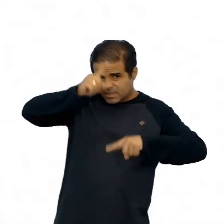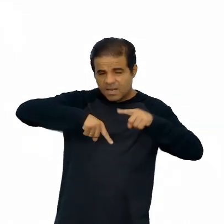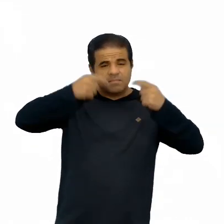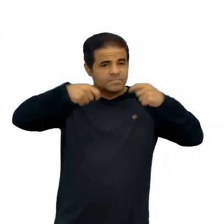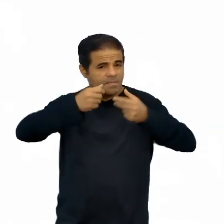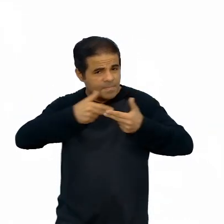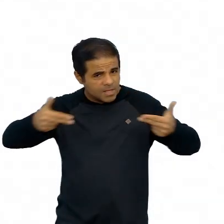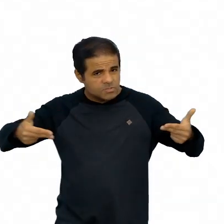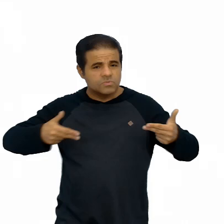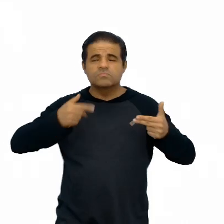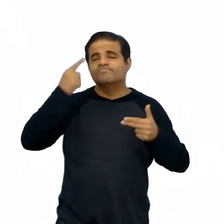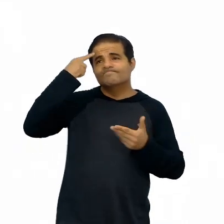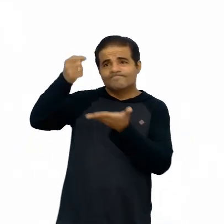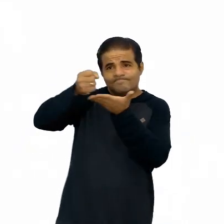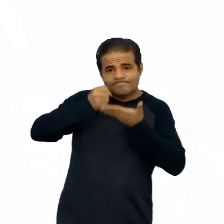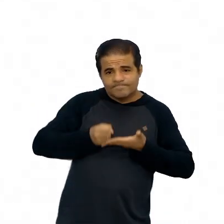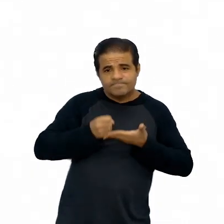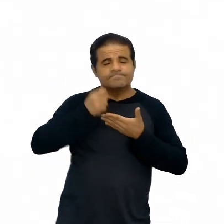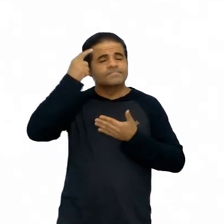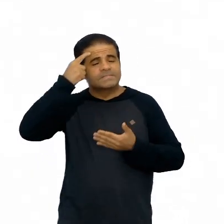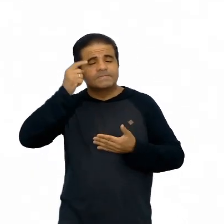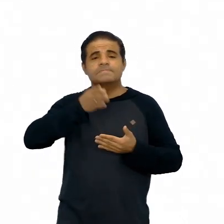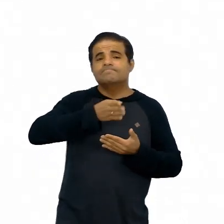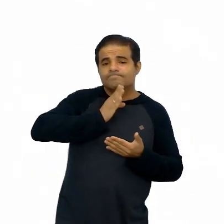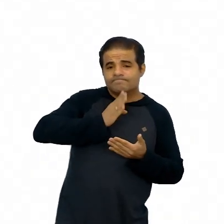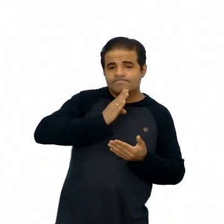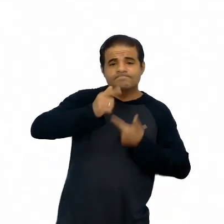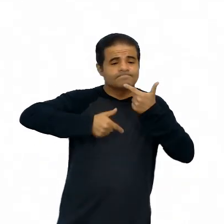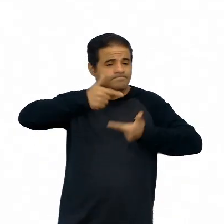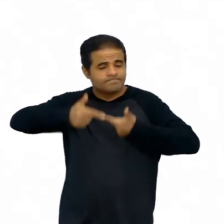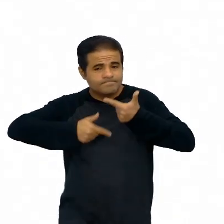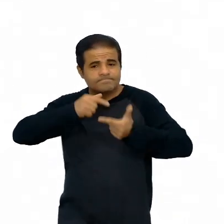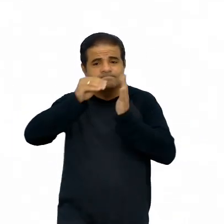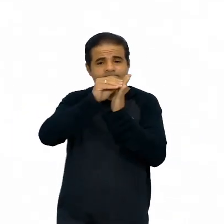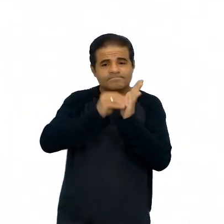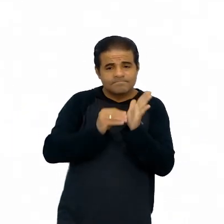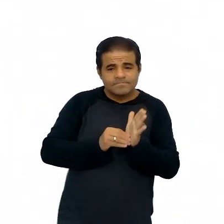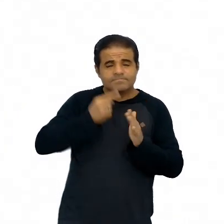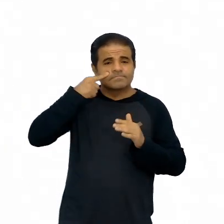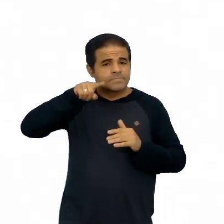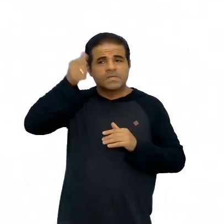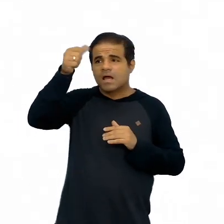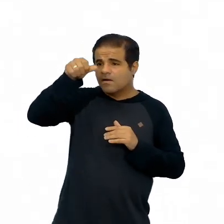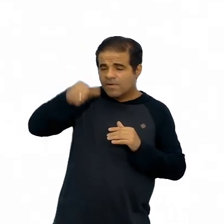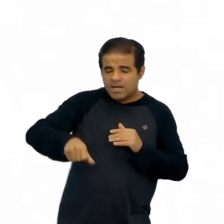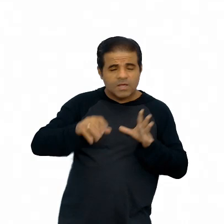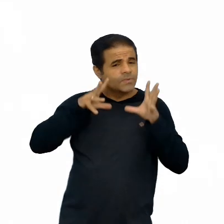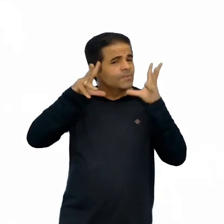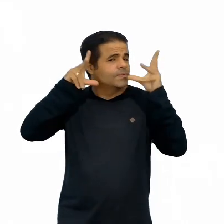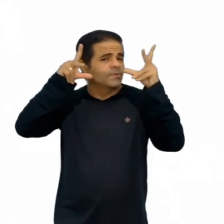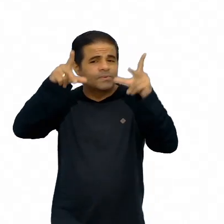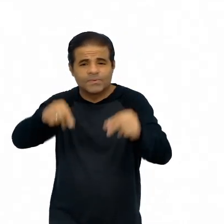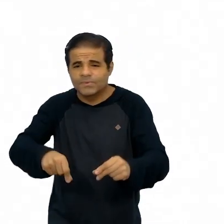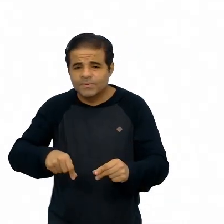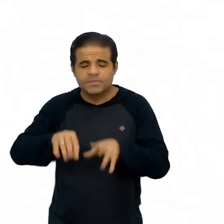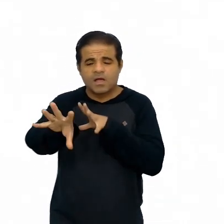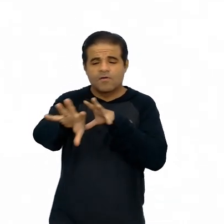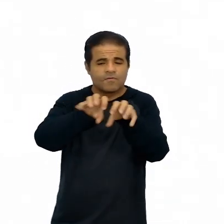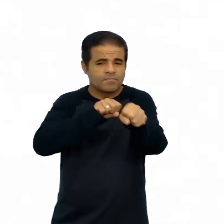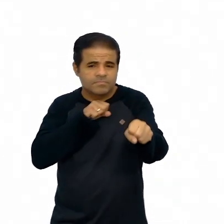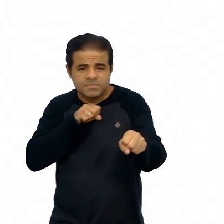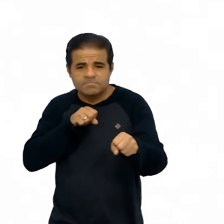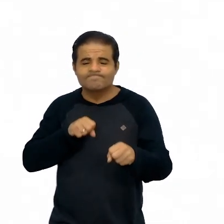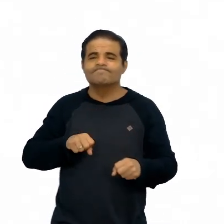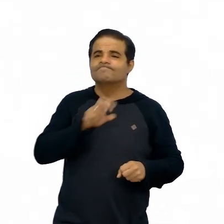mais coisa. Então, o que eu vou trazer? O que eu vou conseguir trabalhar com esse material? Como que eu vou avaliar isso? Então, toda essa formação que eu